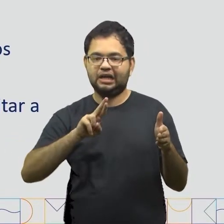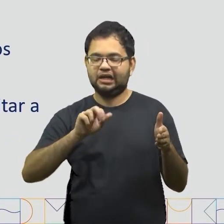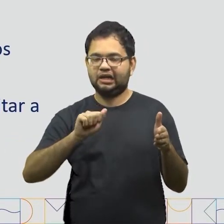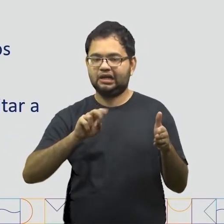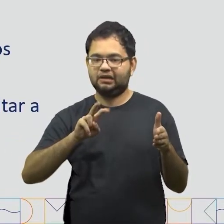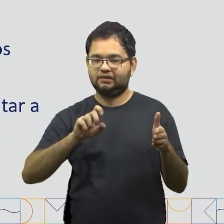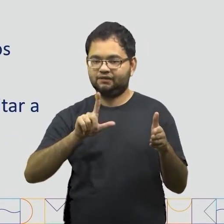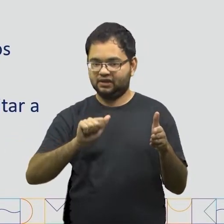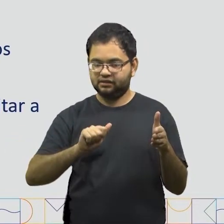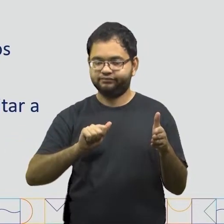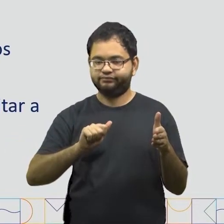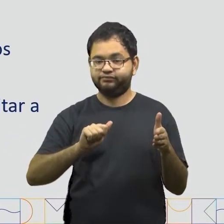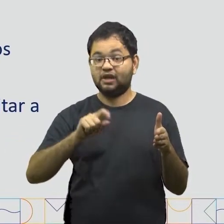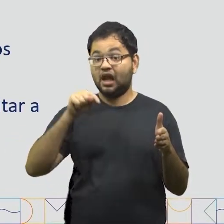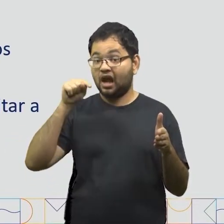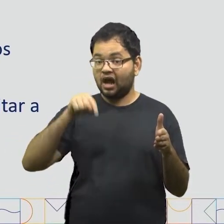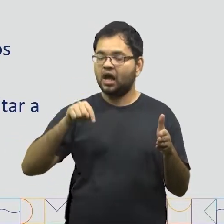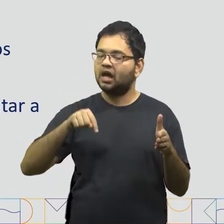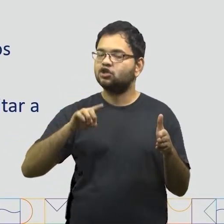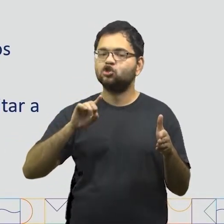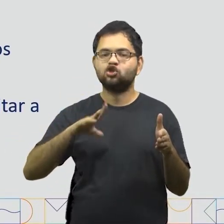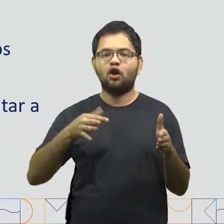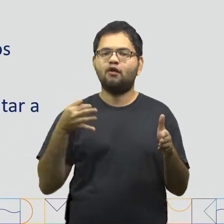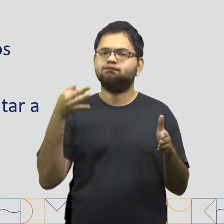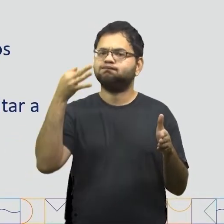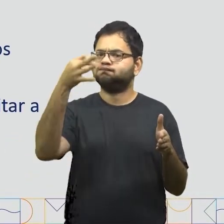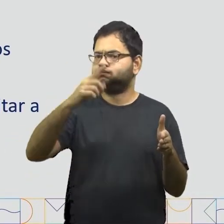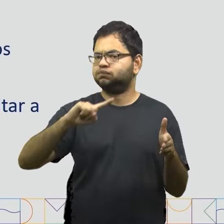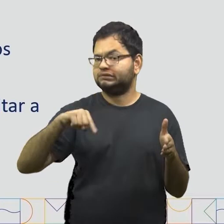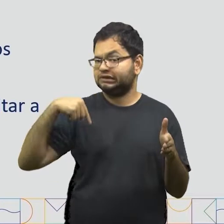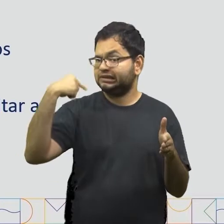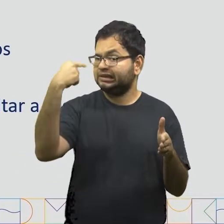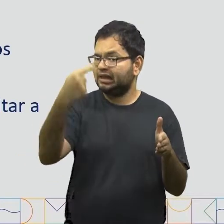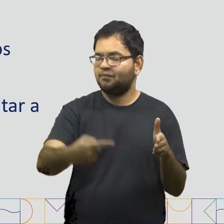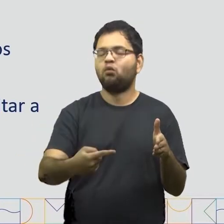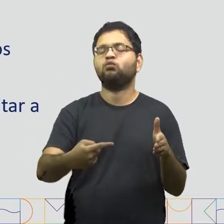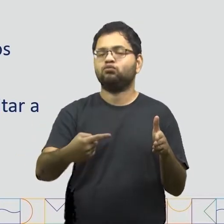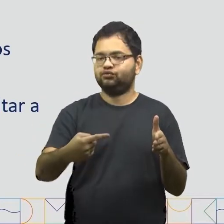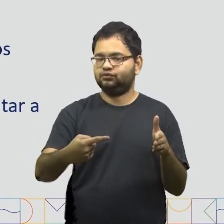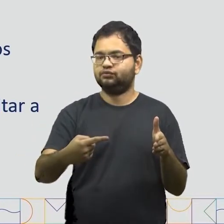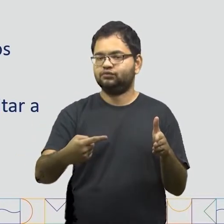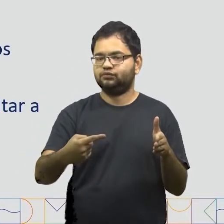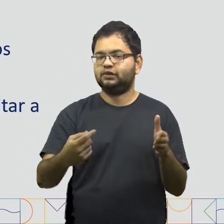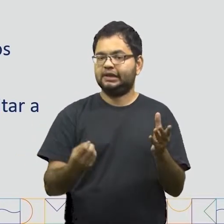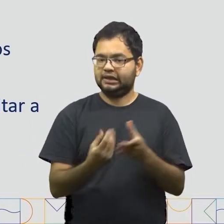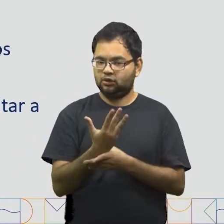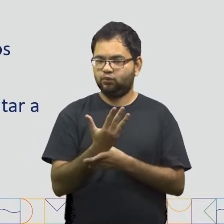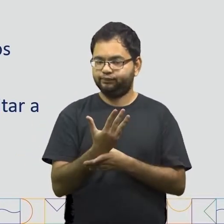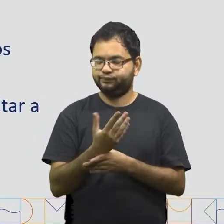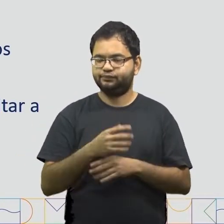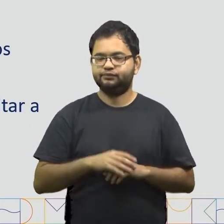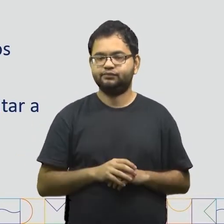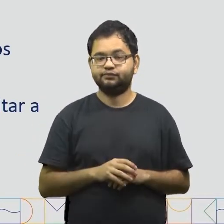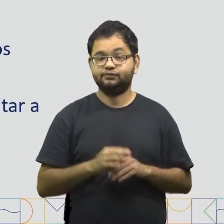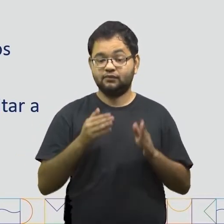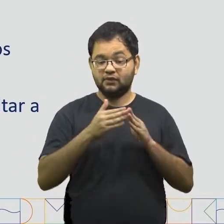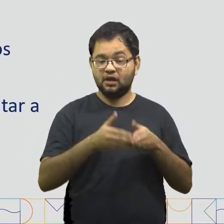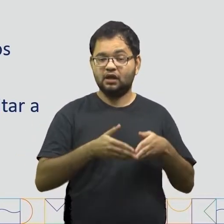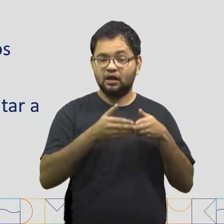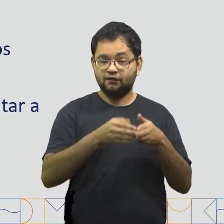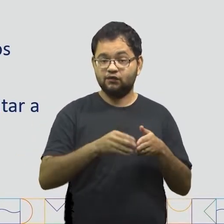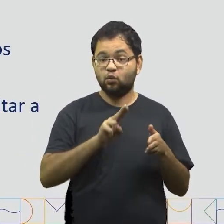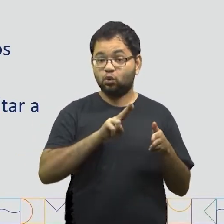Caravelas As Caravelas só foram inventadas lá pelo século 15 muito tempo depois do fim do Império Romano